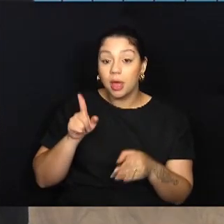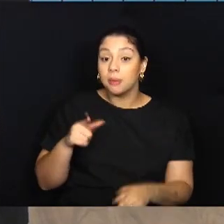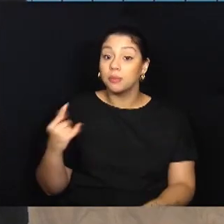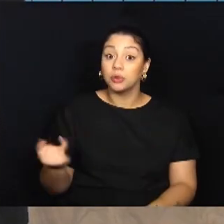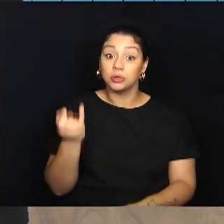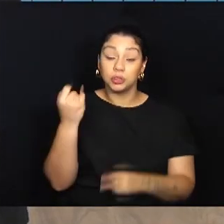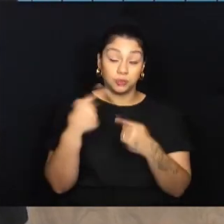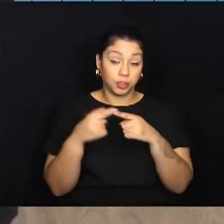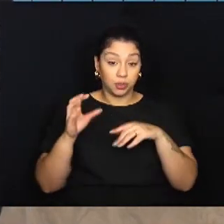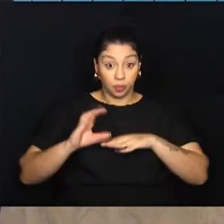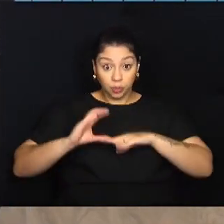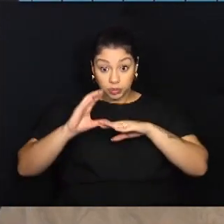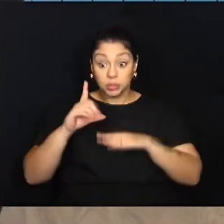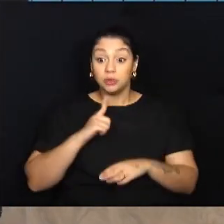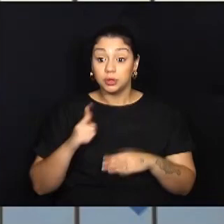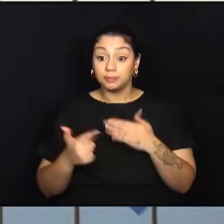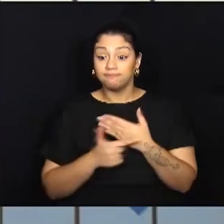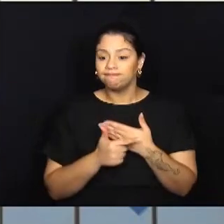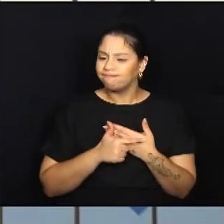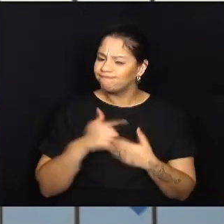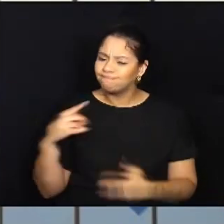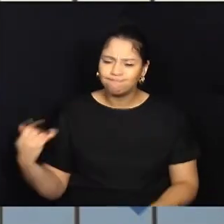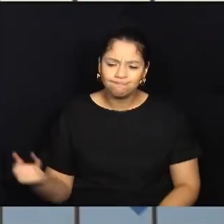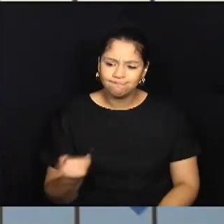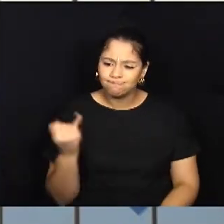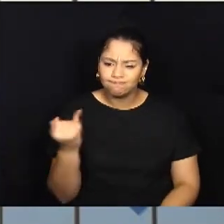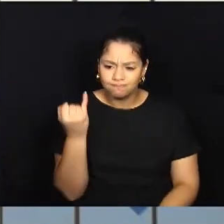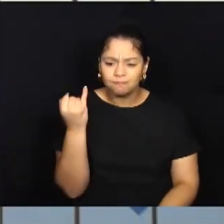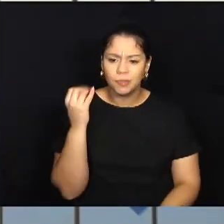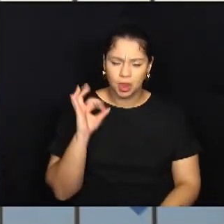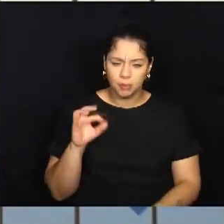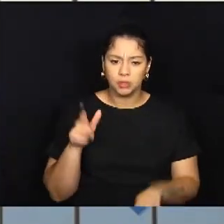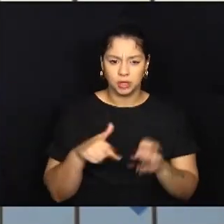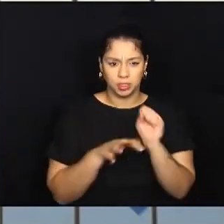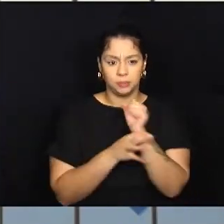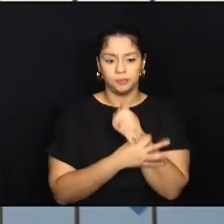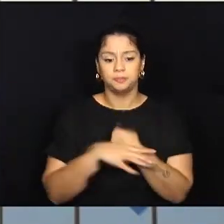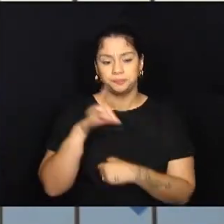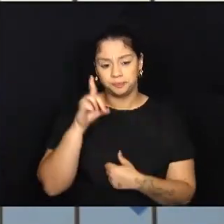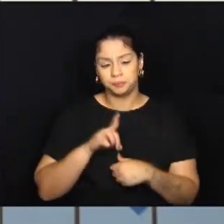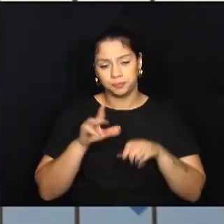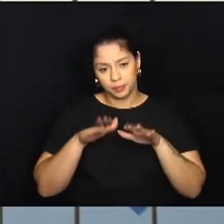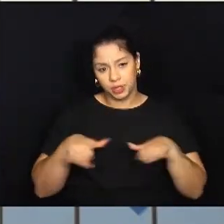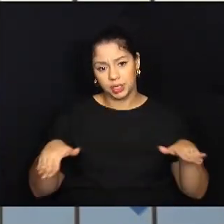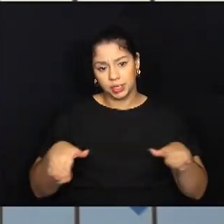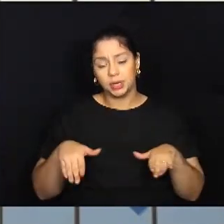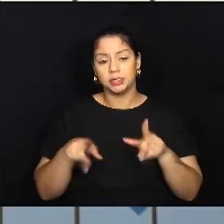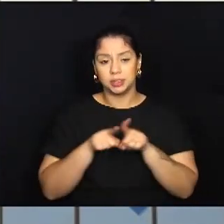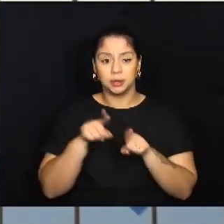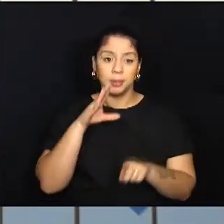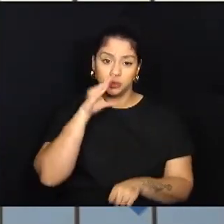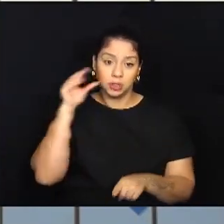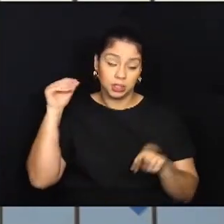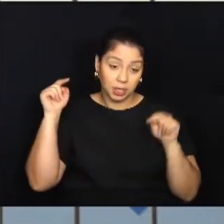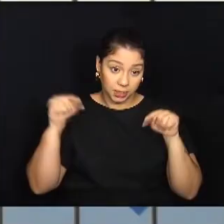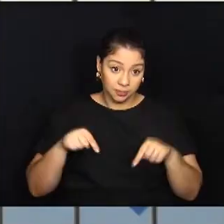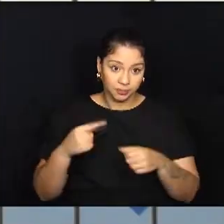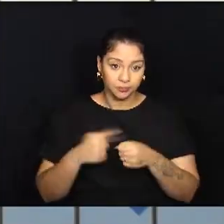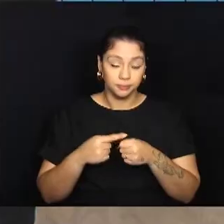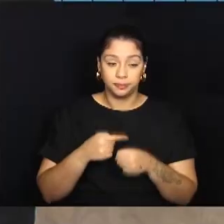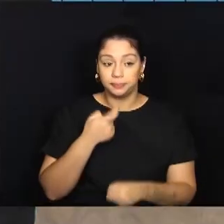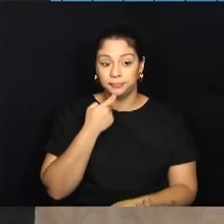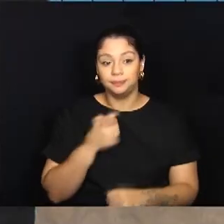papel muito fundamental na garantia dos direitos das crianças e dos adolescentes aqui da nossa cidade. É